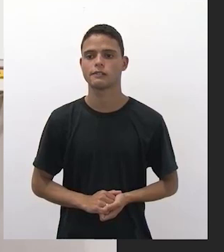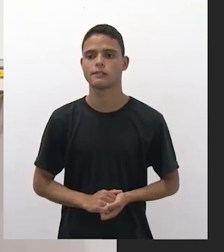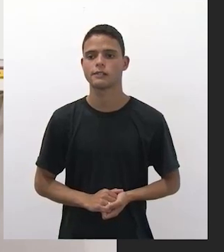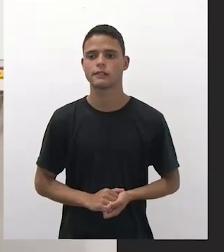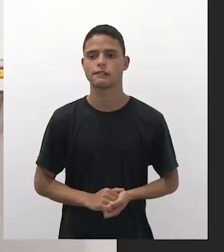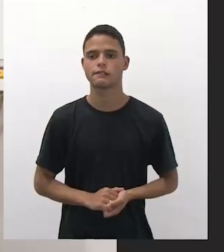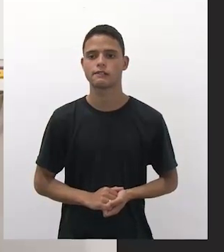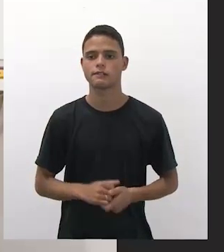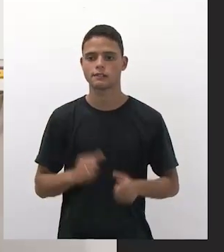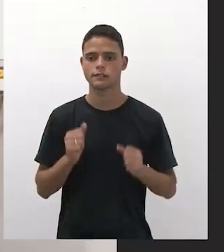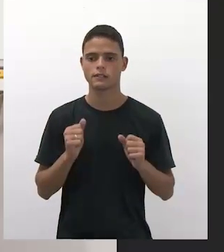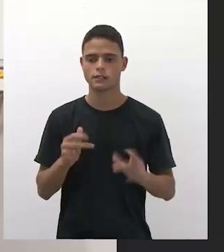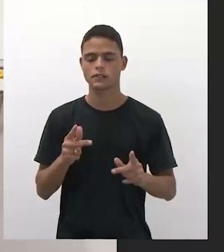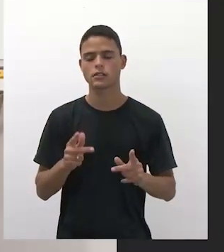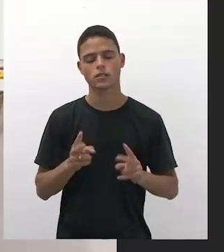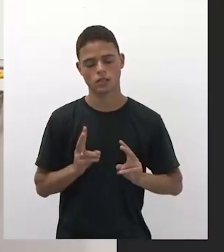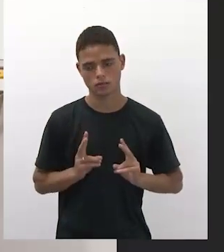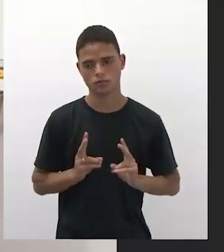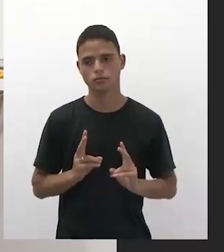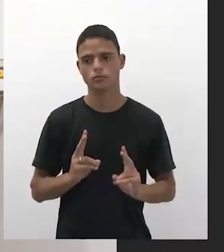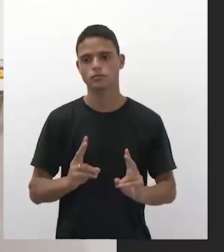tá jóia, vamos continuar.